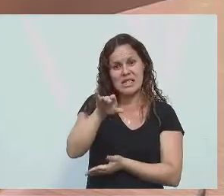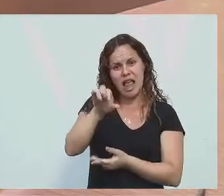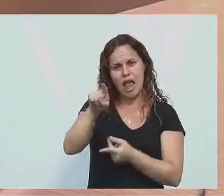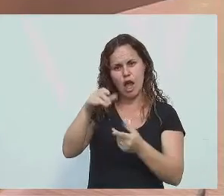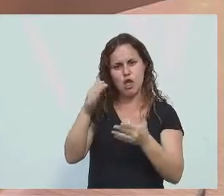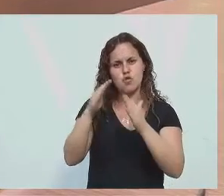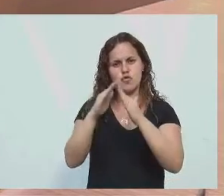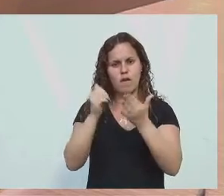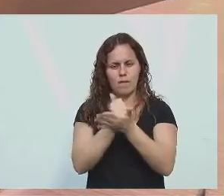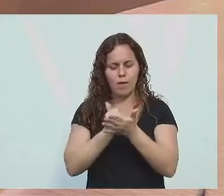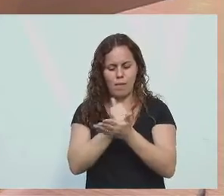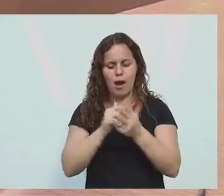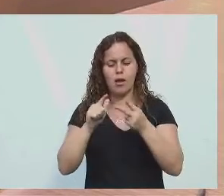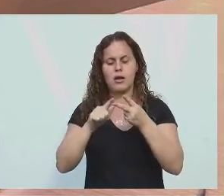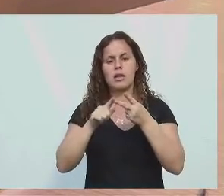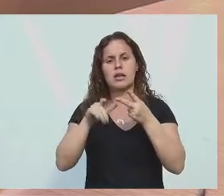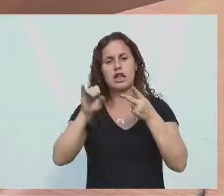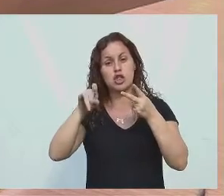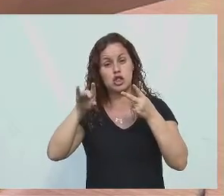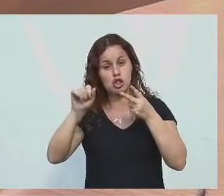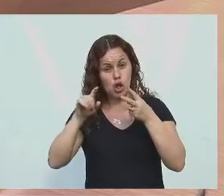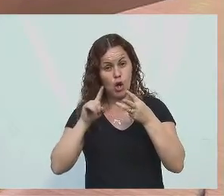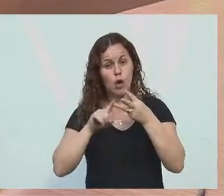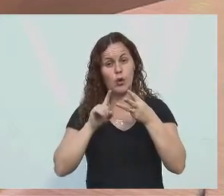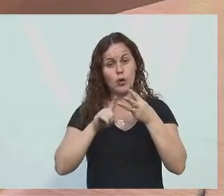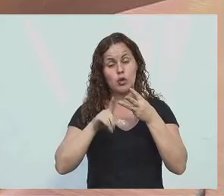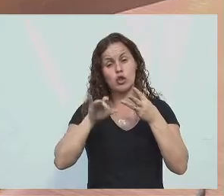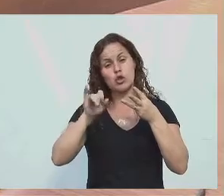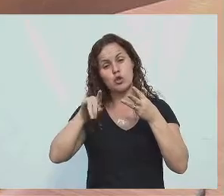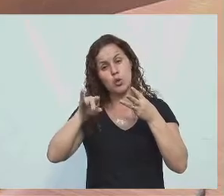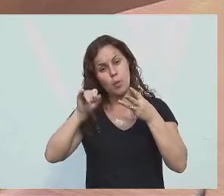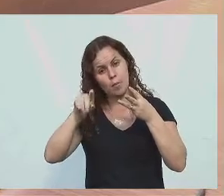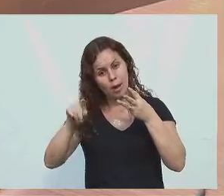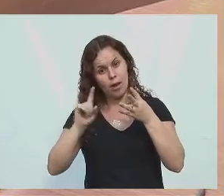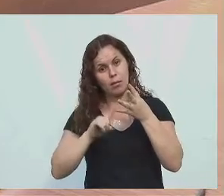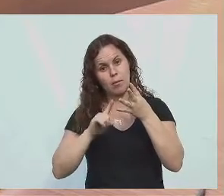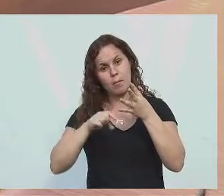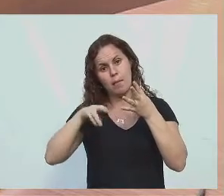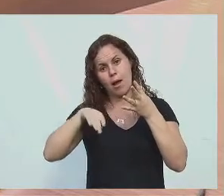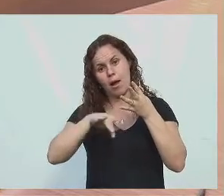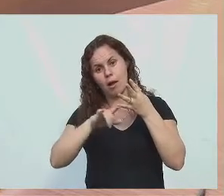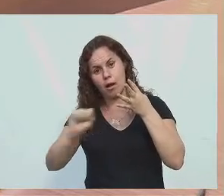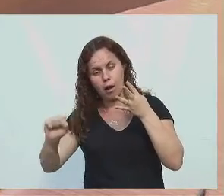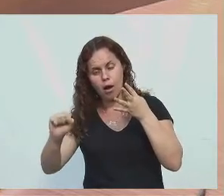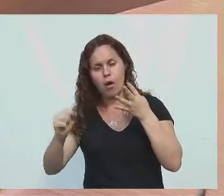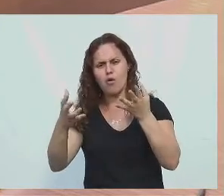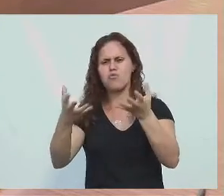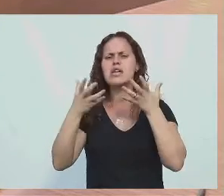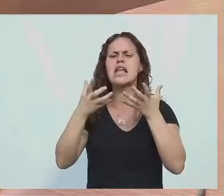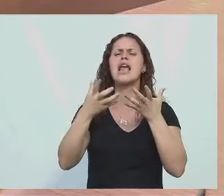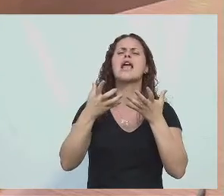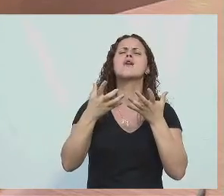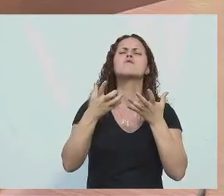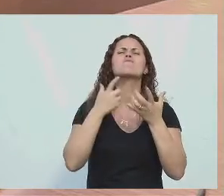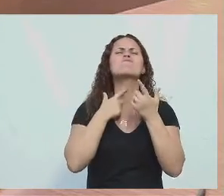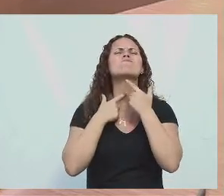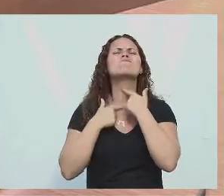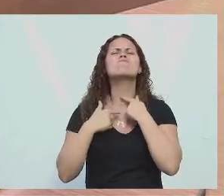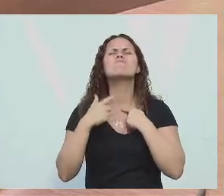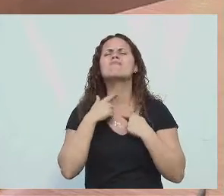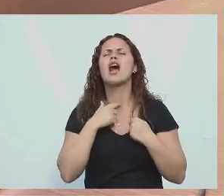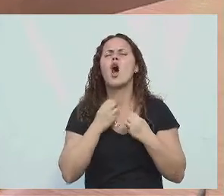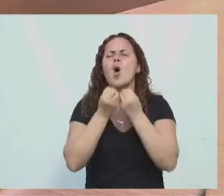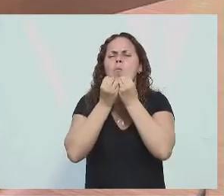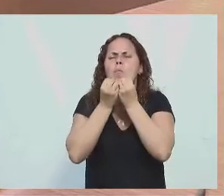Farmácia, o Cristiano Motolink, Gilberto Brandão, Marcão. Quero desejá-los tudo de